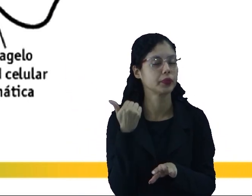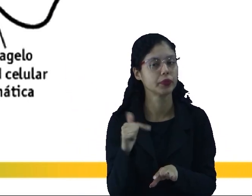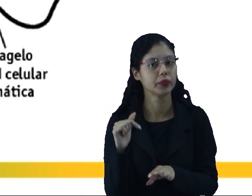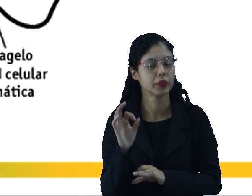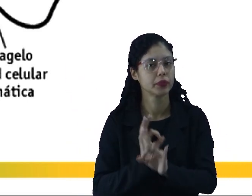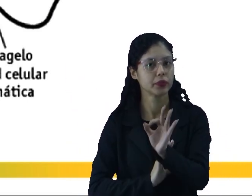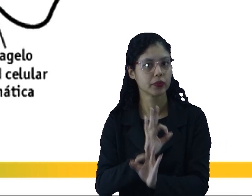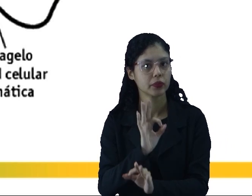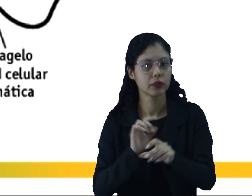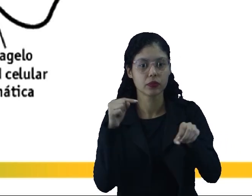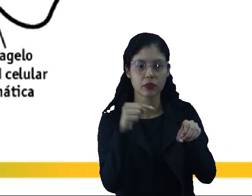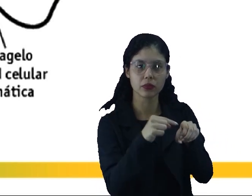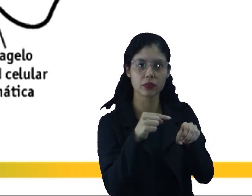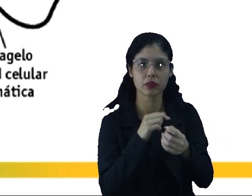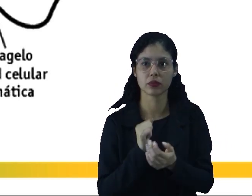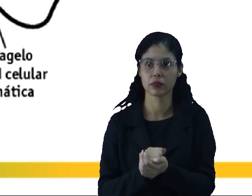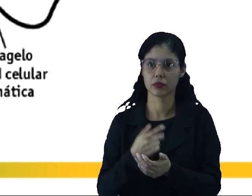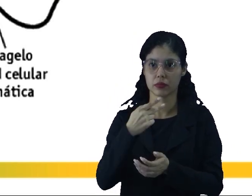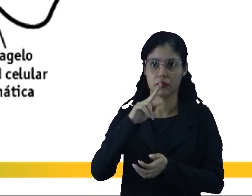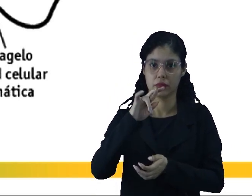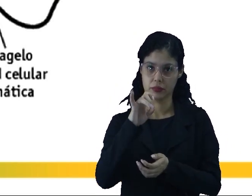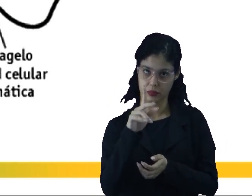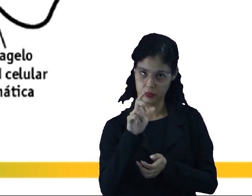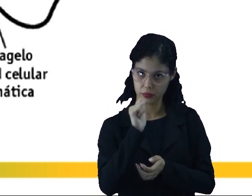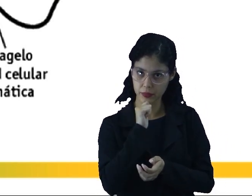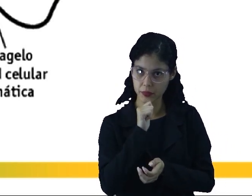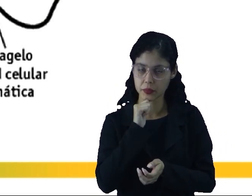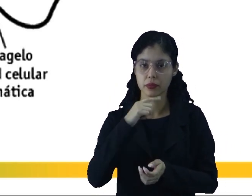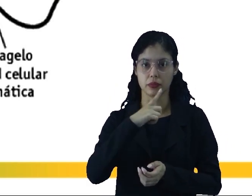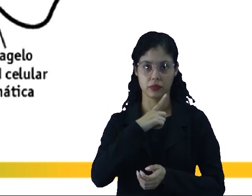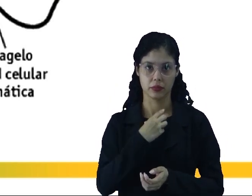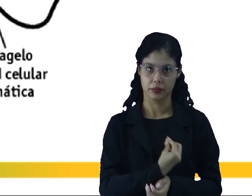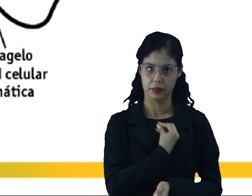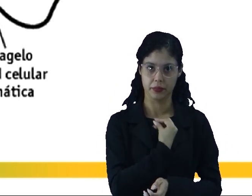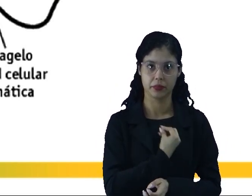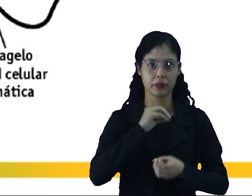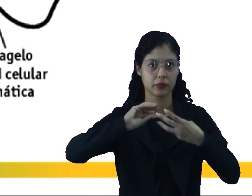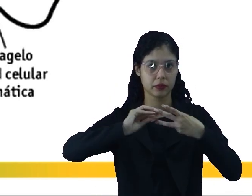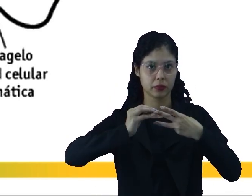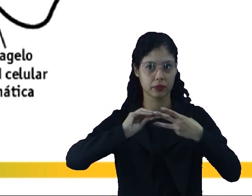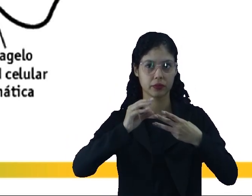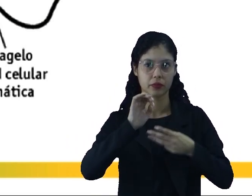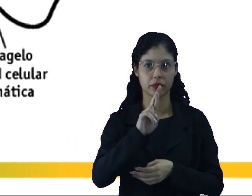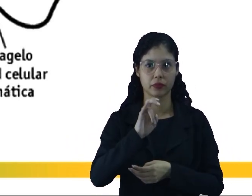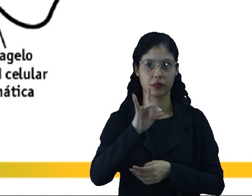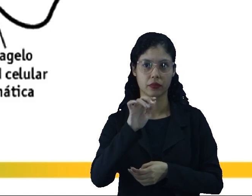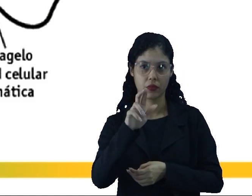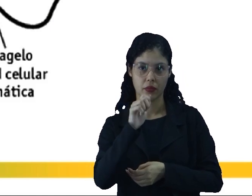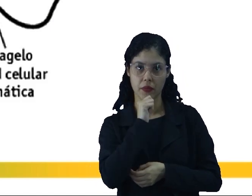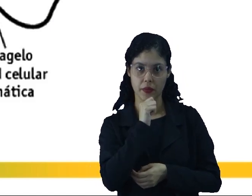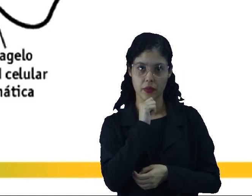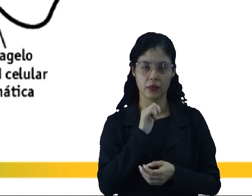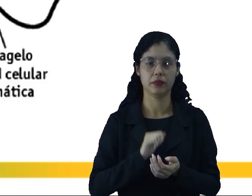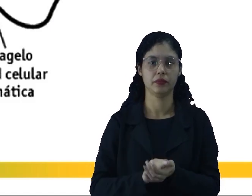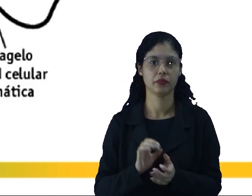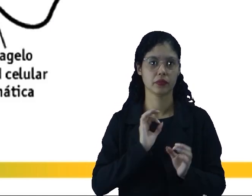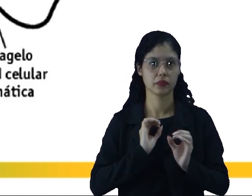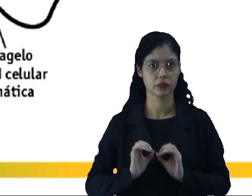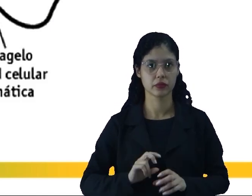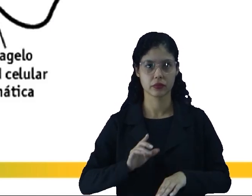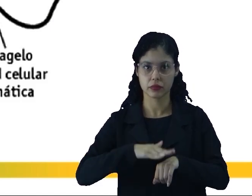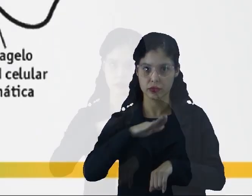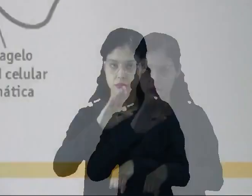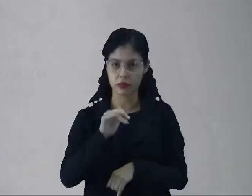núcleo organizado, elas são mais primitivas. Então a gente vai ter a presença de células eucarióticas em organismos mais